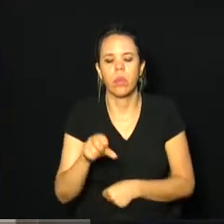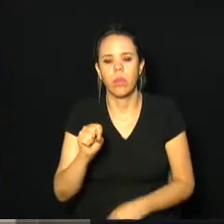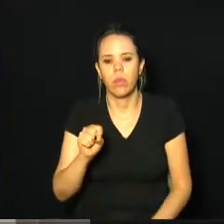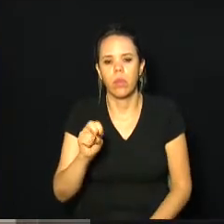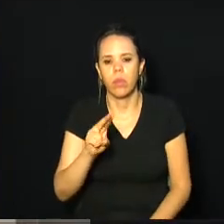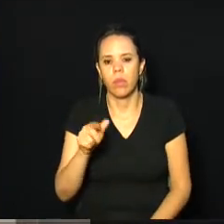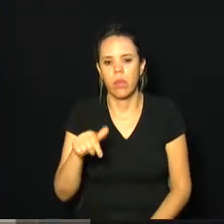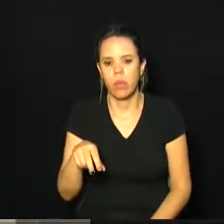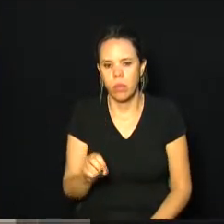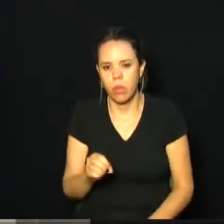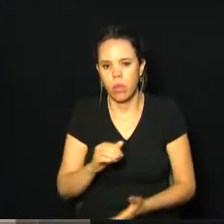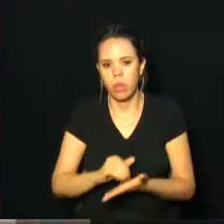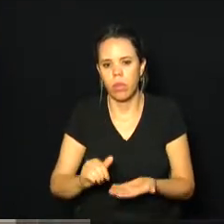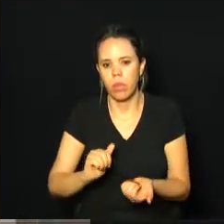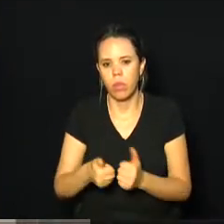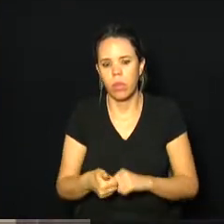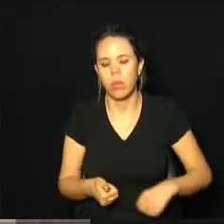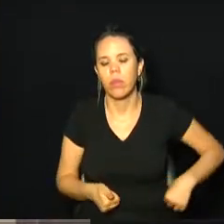como secretário de esporte,